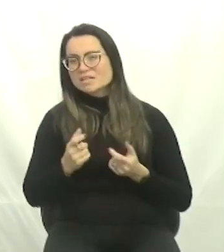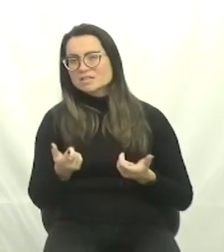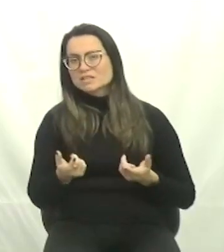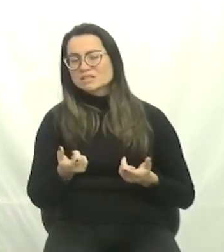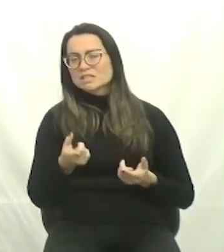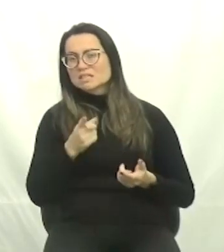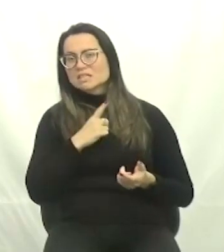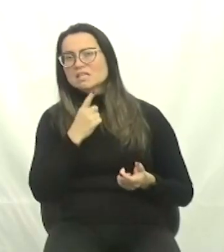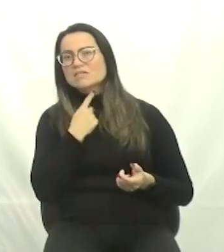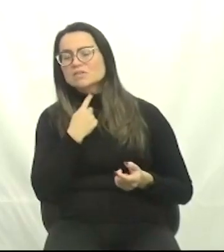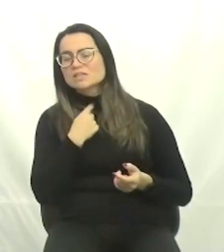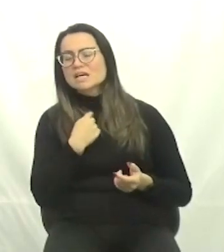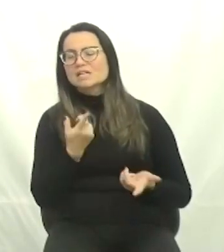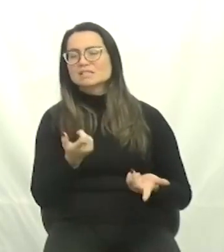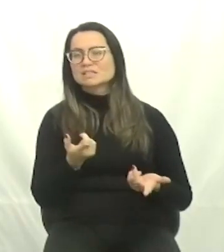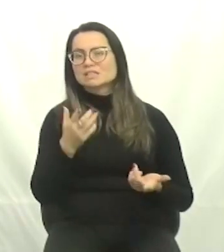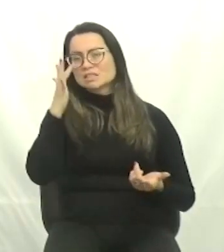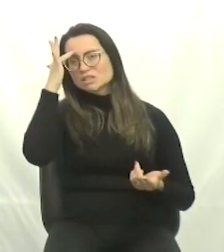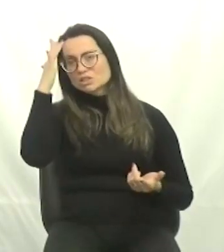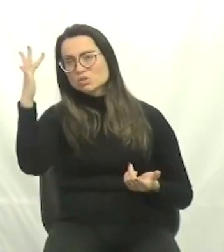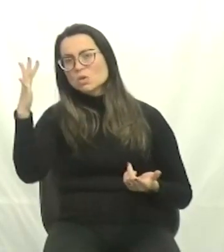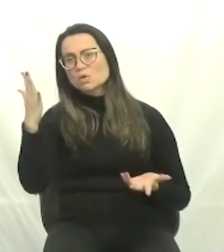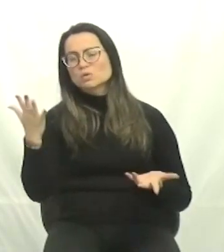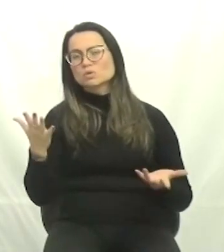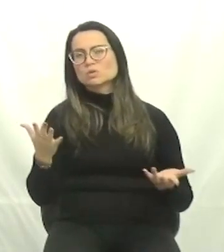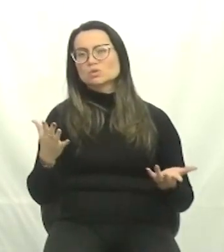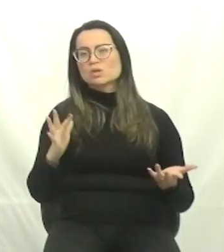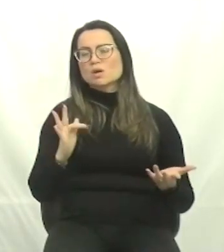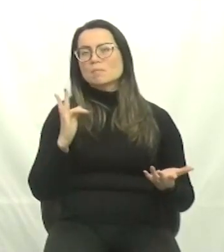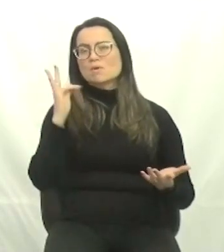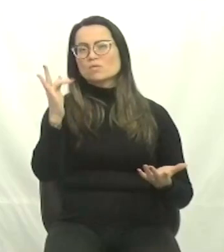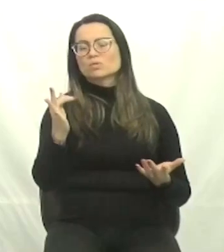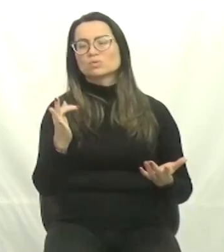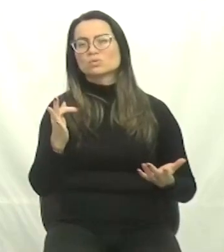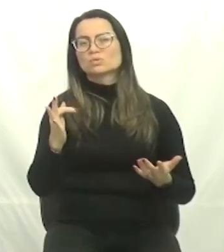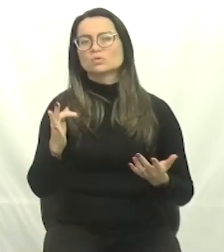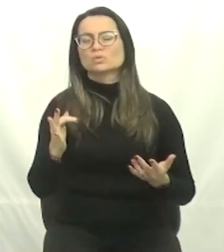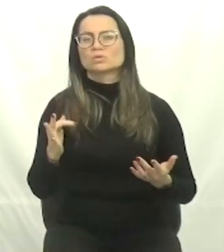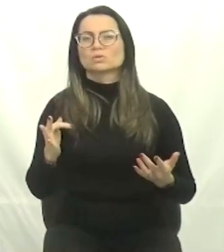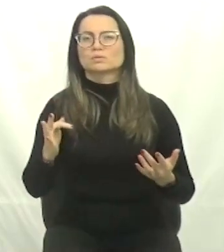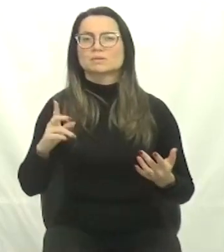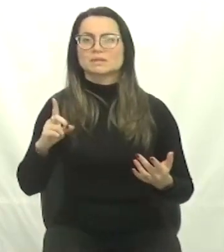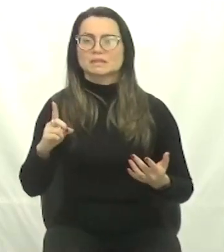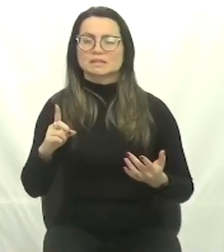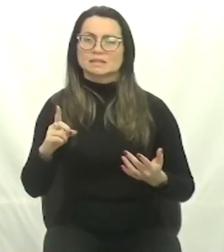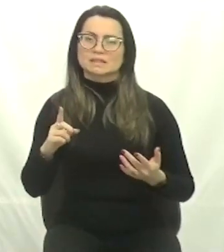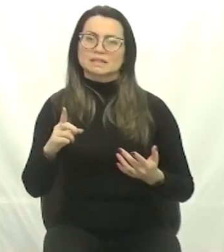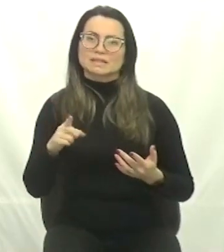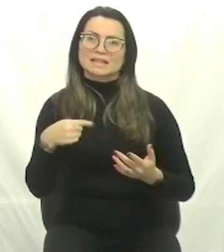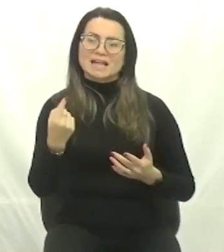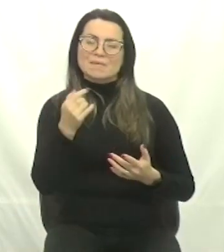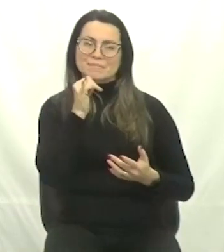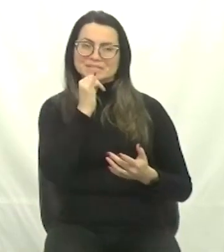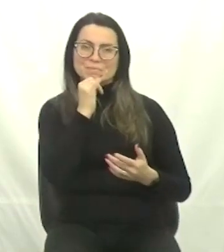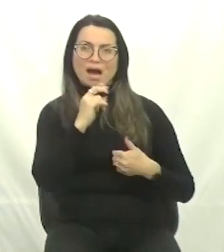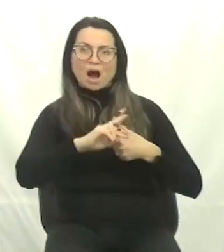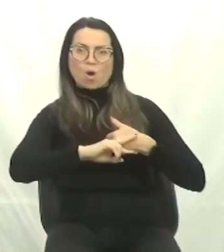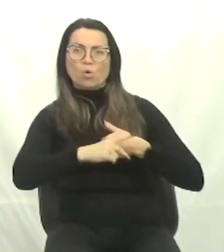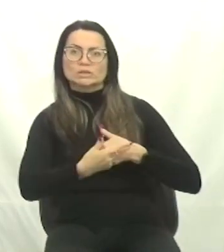e desejo e sonhos, para que dali na frente a gente não precise lidar muitas vezes com a consequência, né,